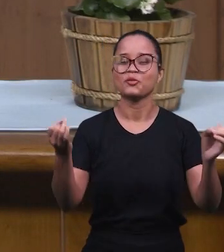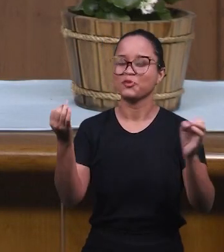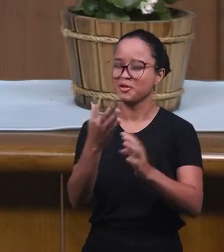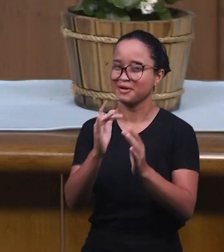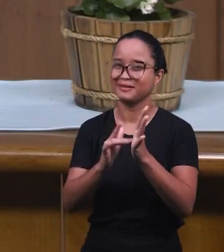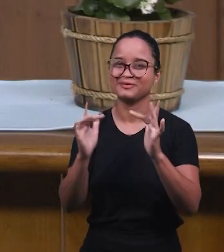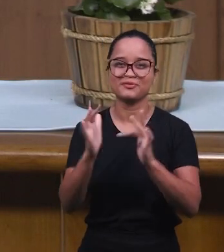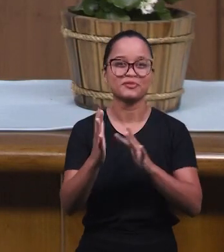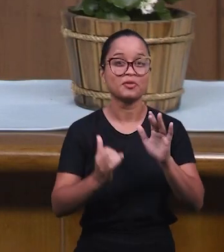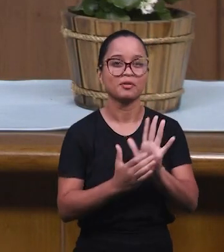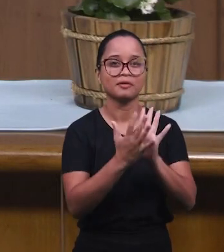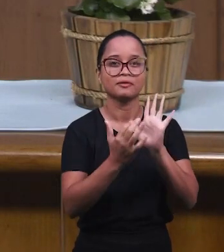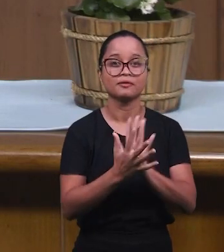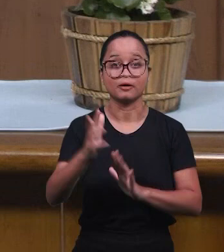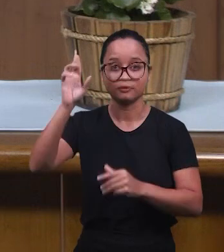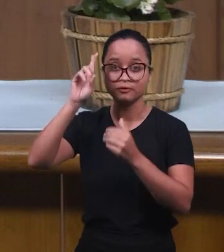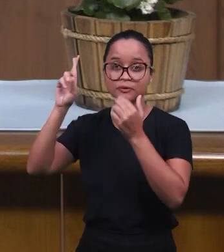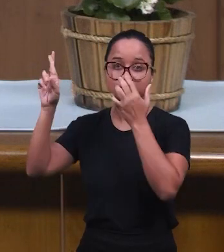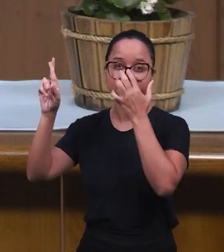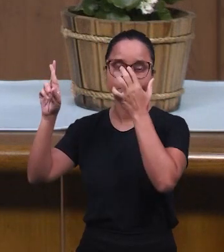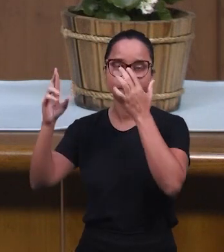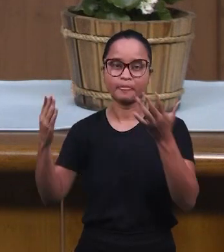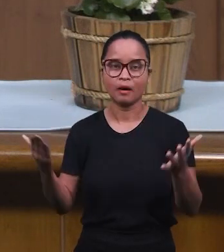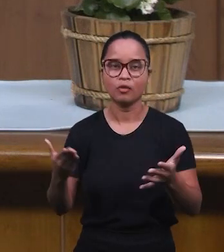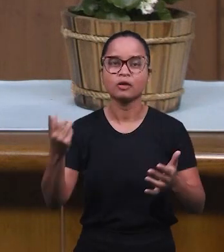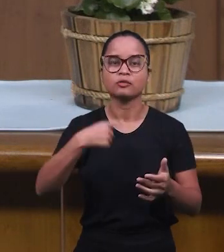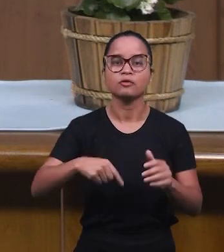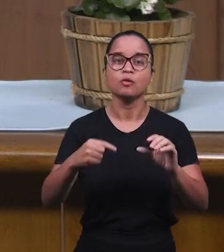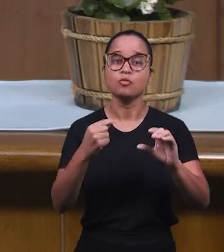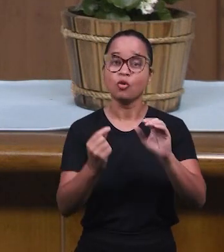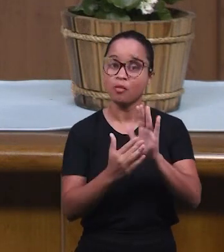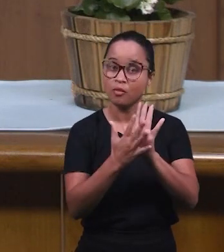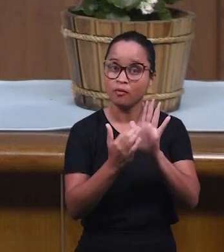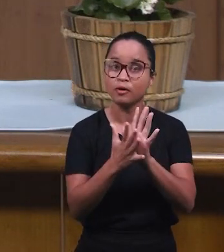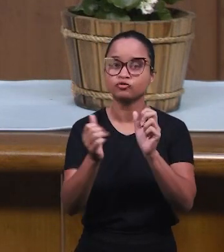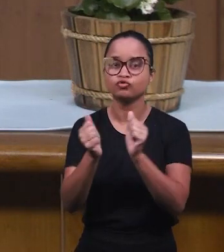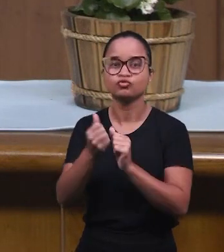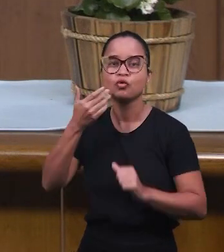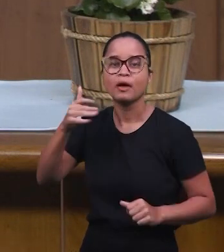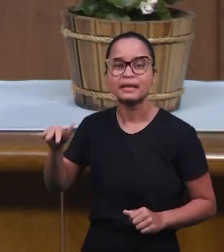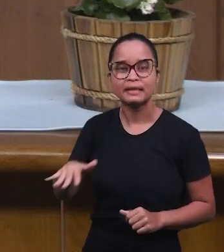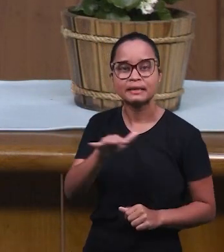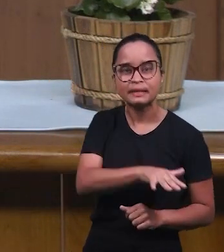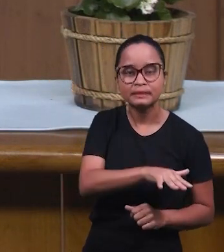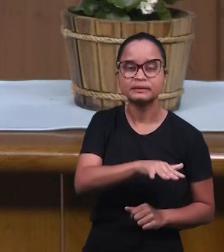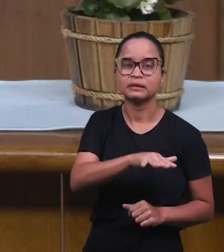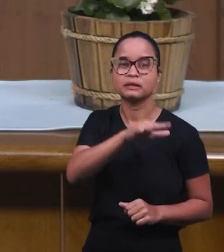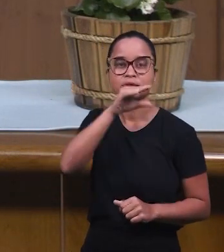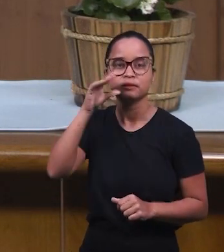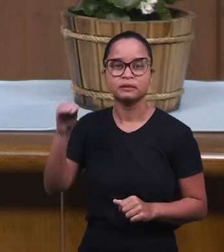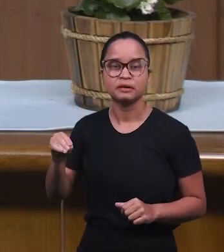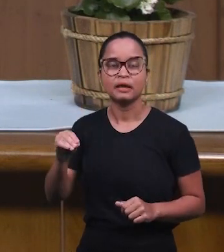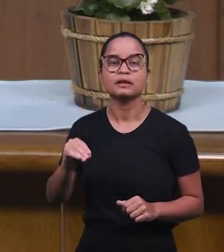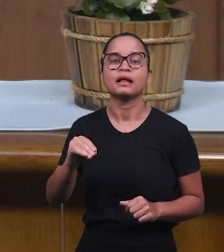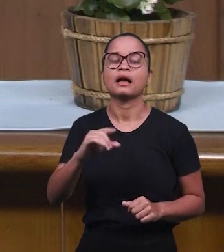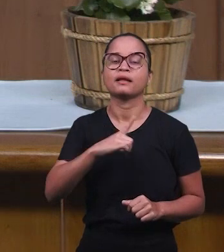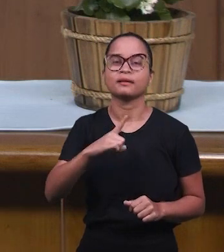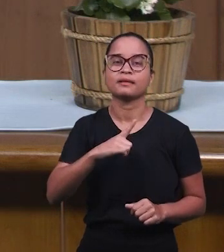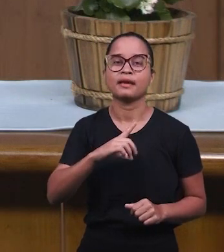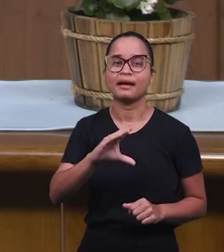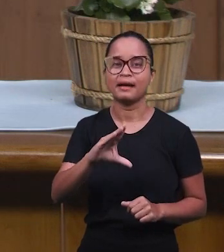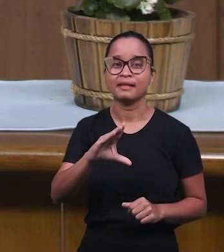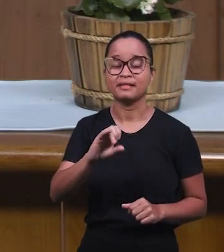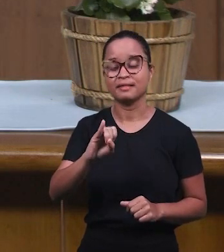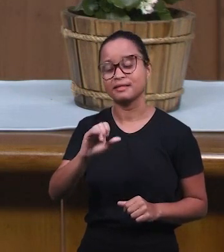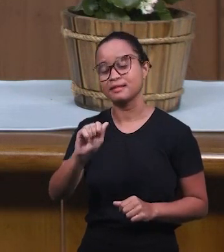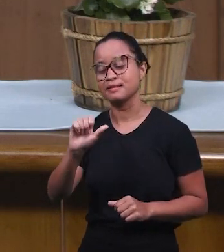Glória a Jesus, louvado seja o nome do Senhor. Agora nós vamos cantar com as crianças intermediários e adolescentes, as nossas CIAs, que a gente chama